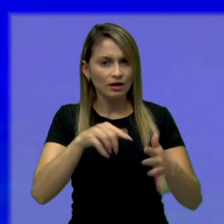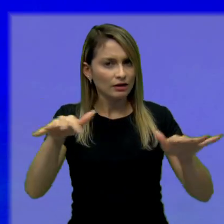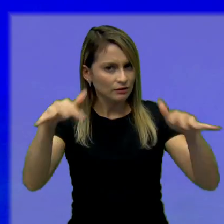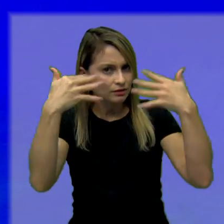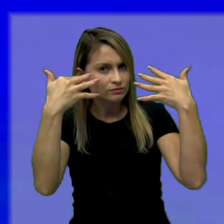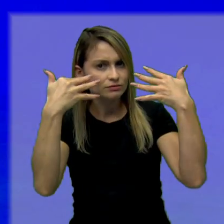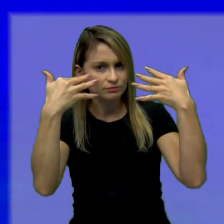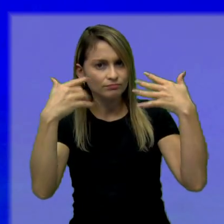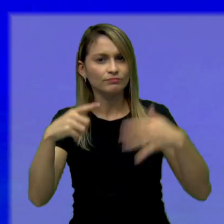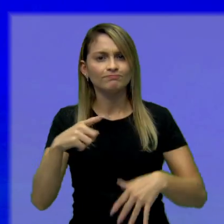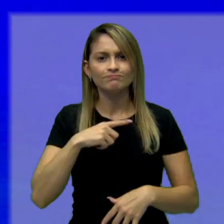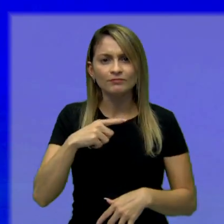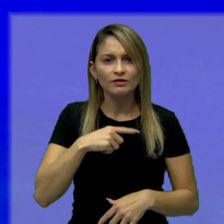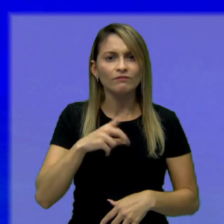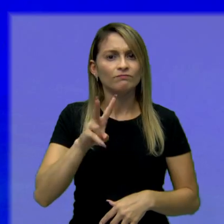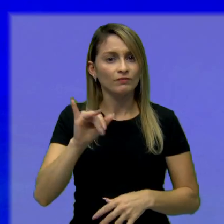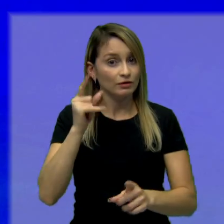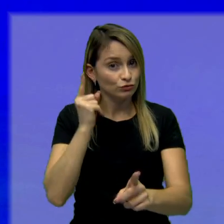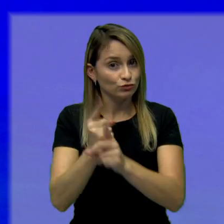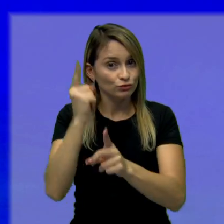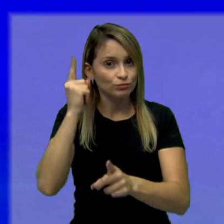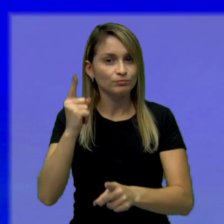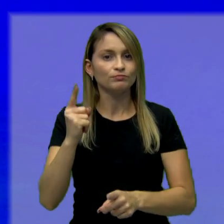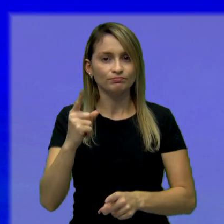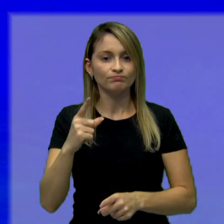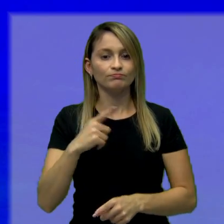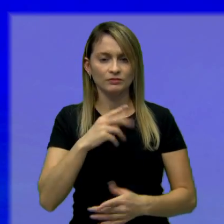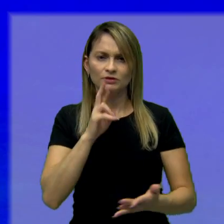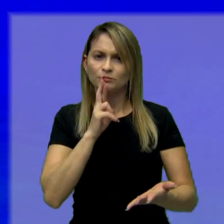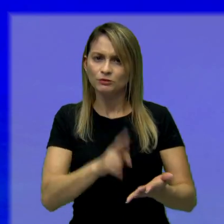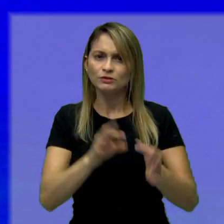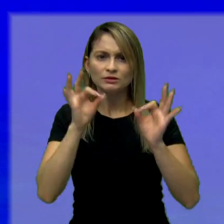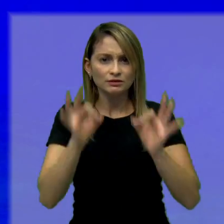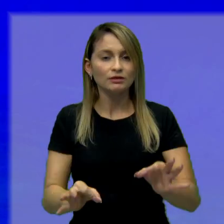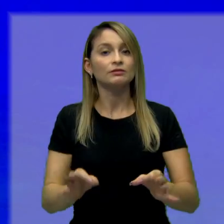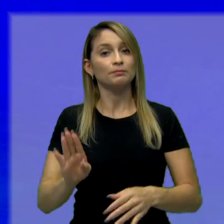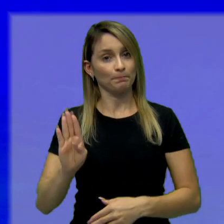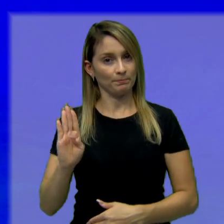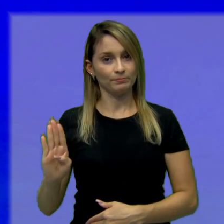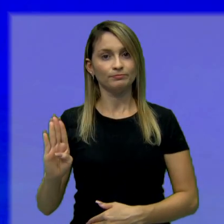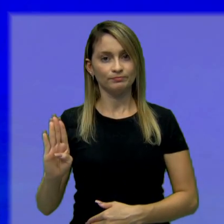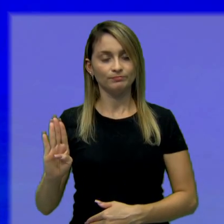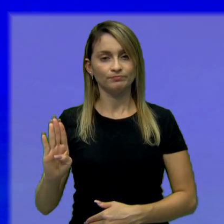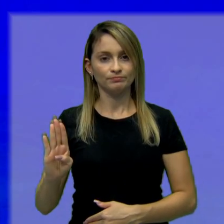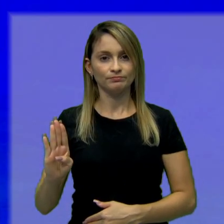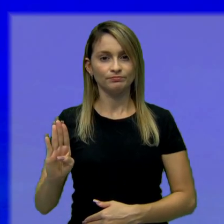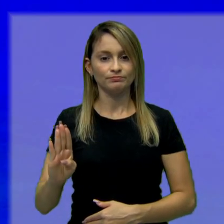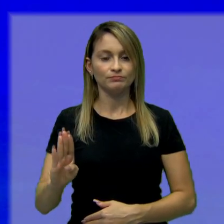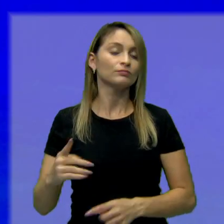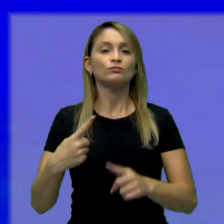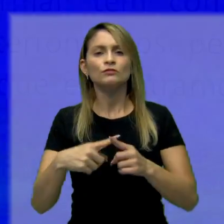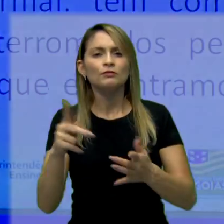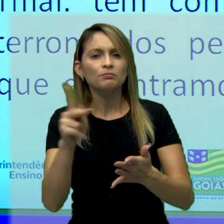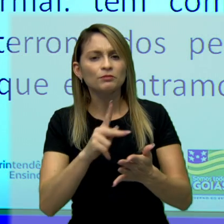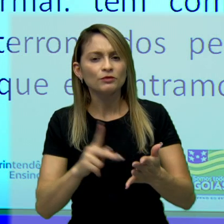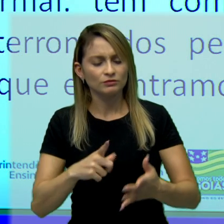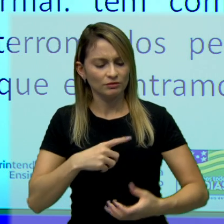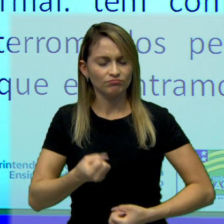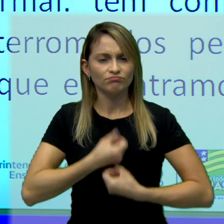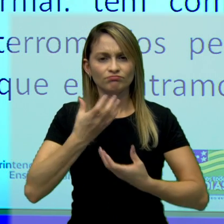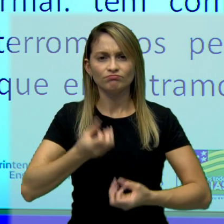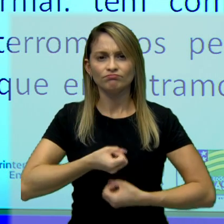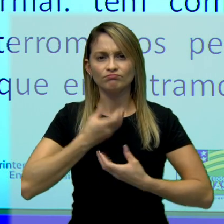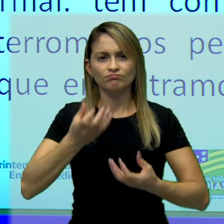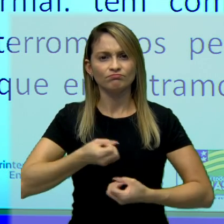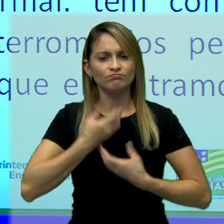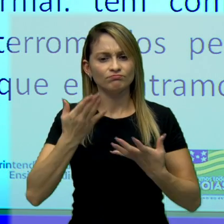Aqui, se você prestou um pouquinho de atenção, você vai descobrir que a resolução era a letra B. Porque no poema tem